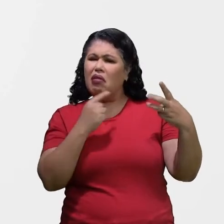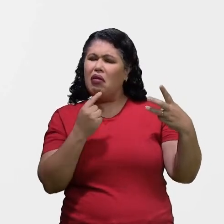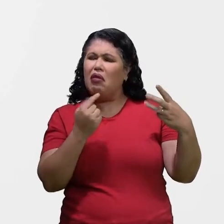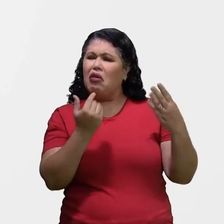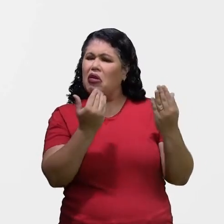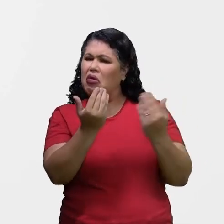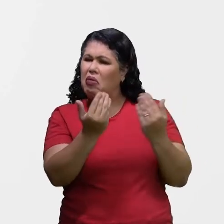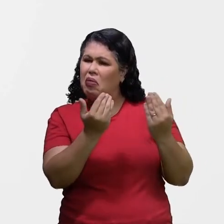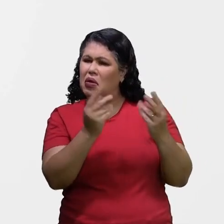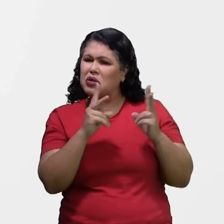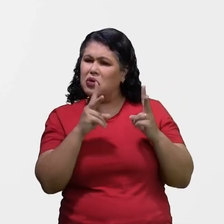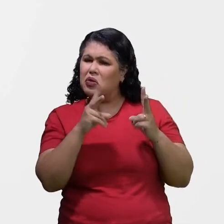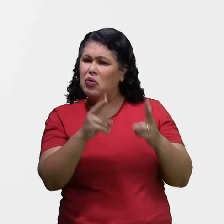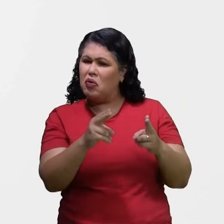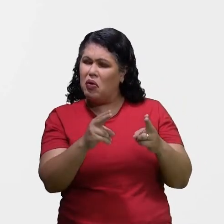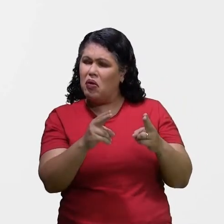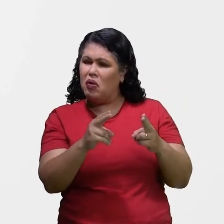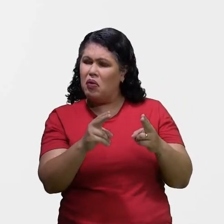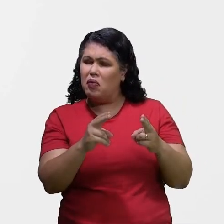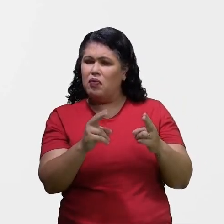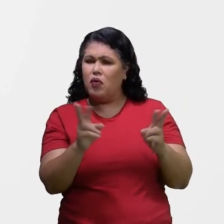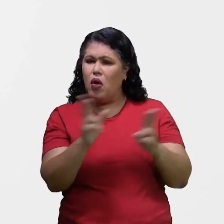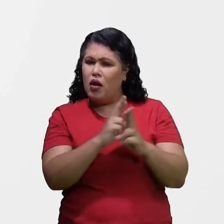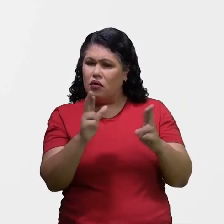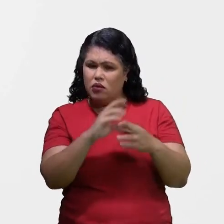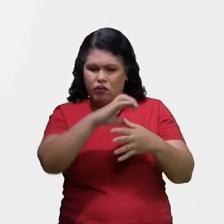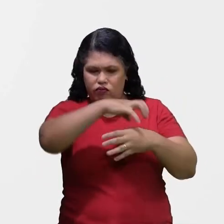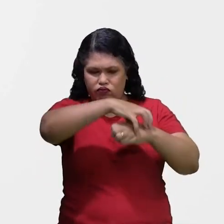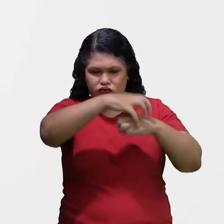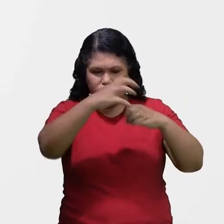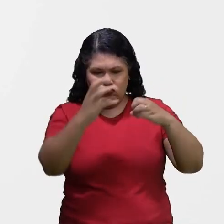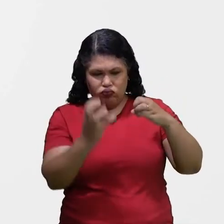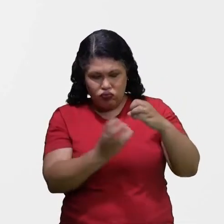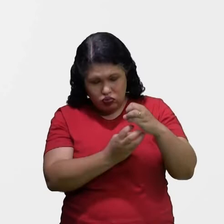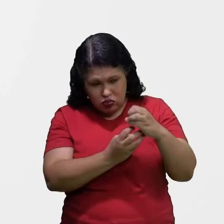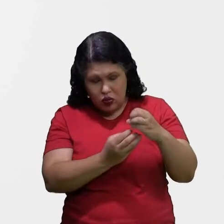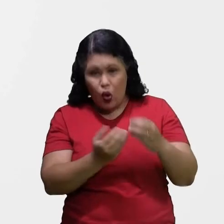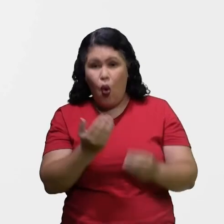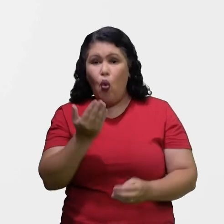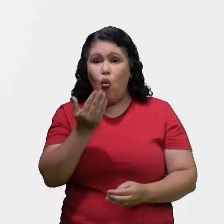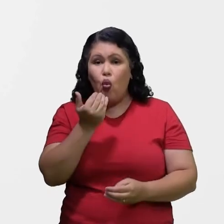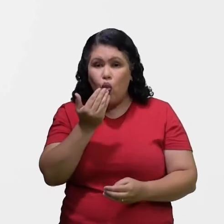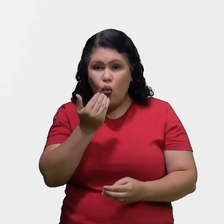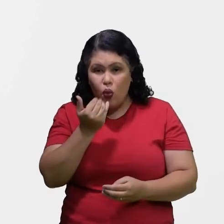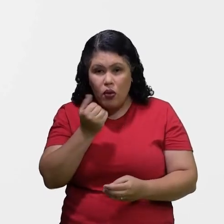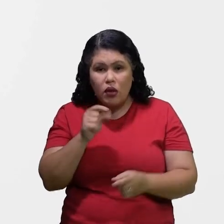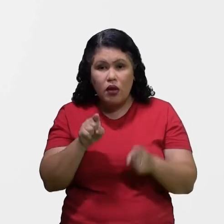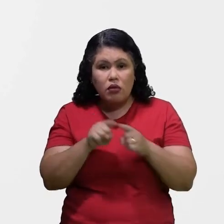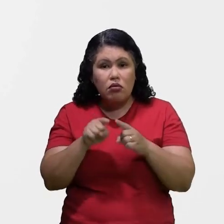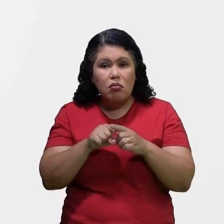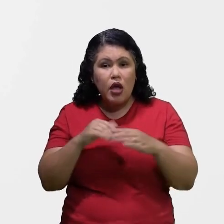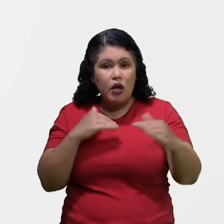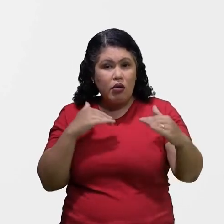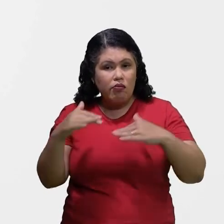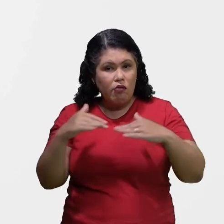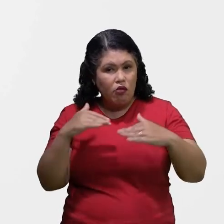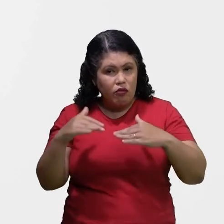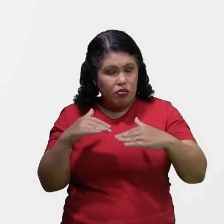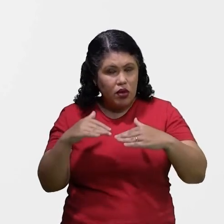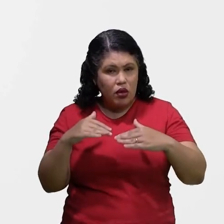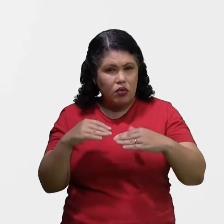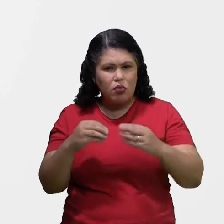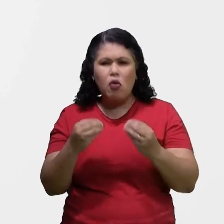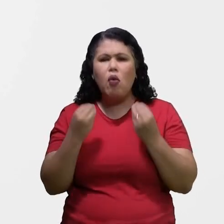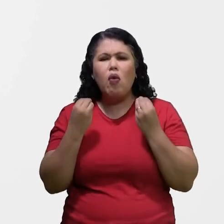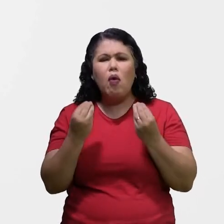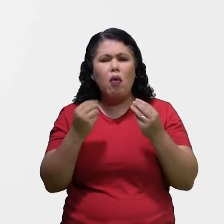seu revestimento, o seu alimento e o seu deslocamento? Vocês observem esses animais